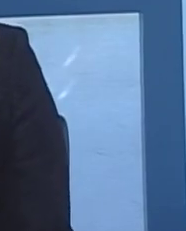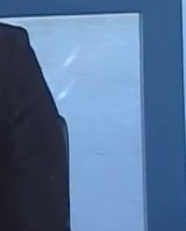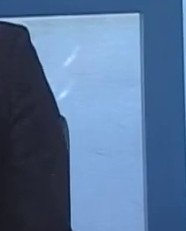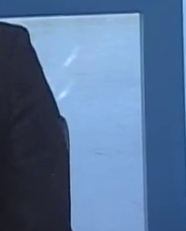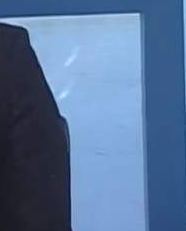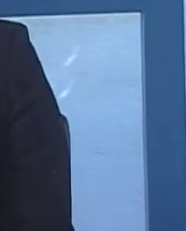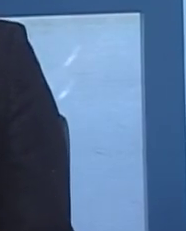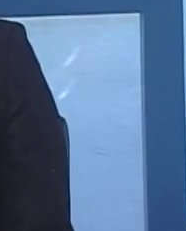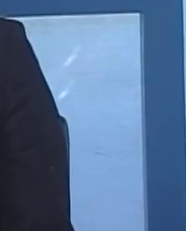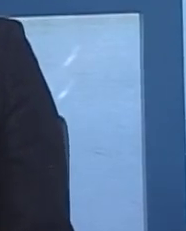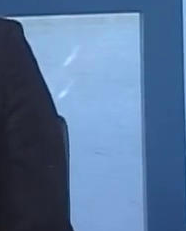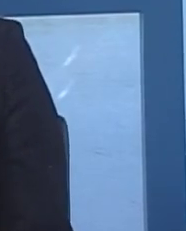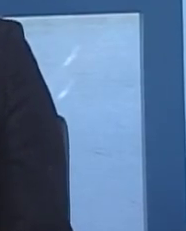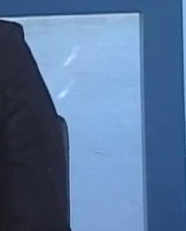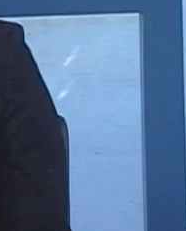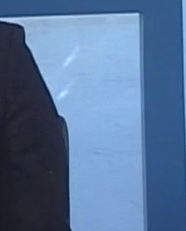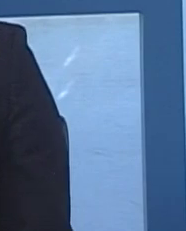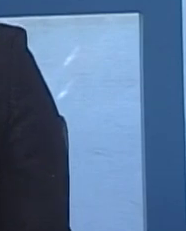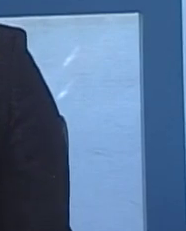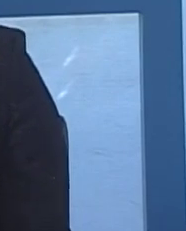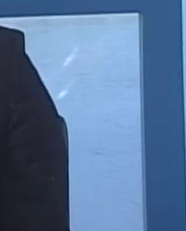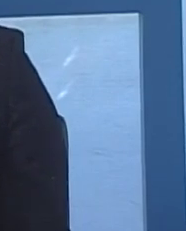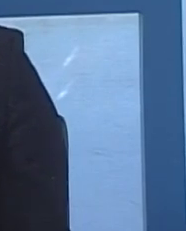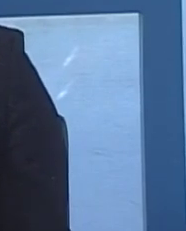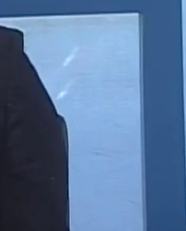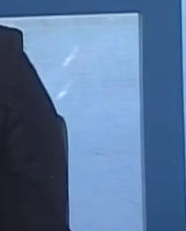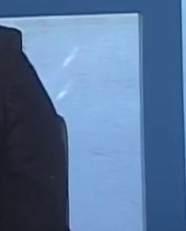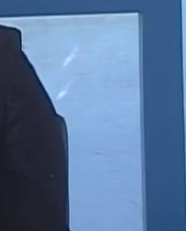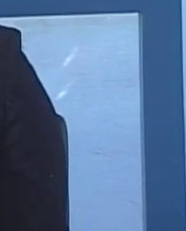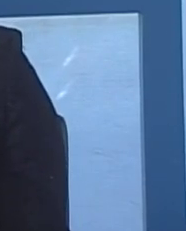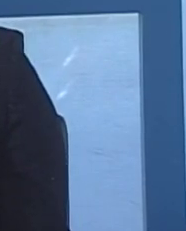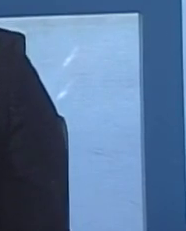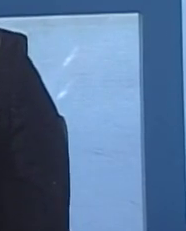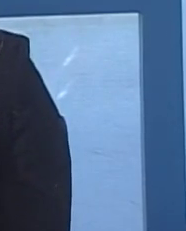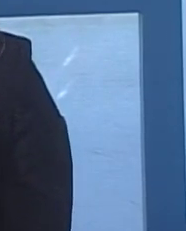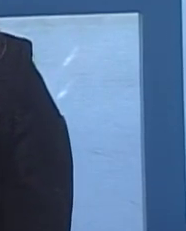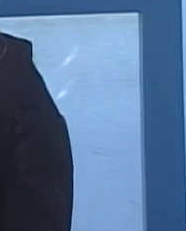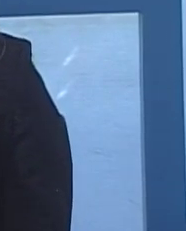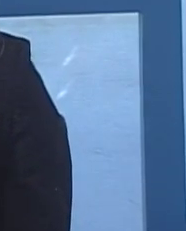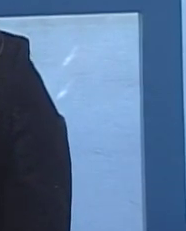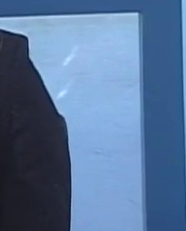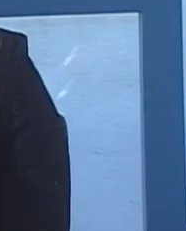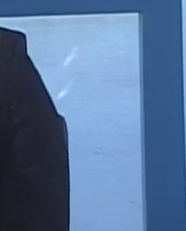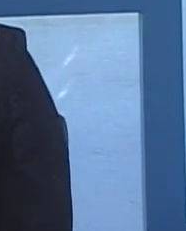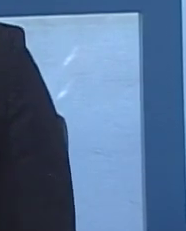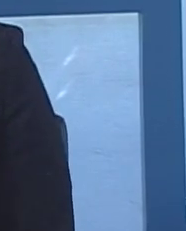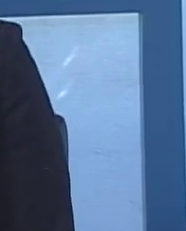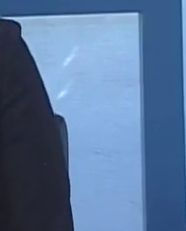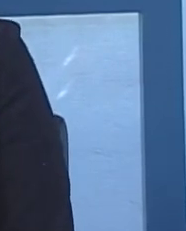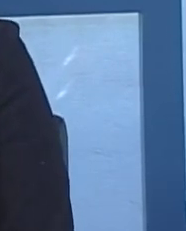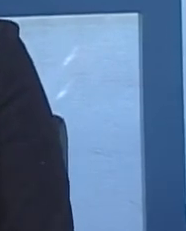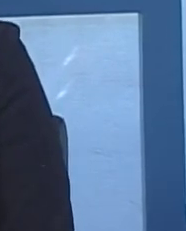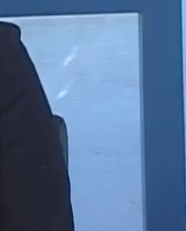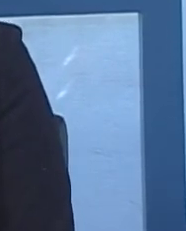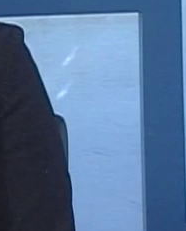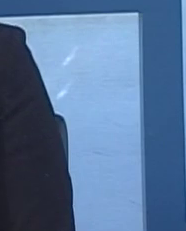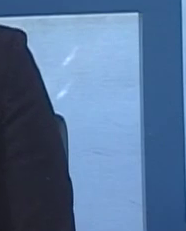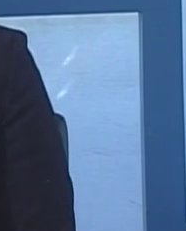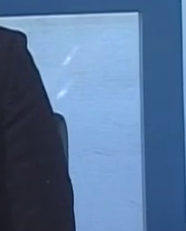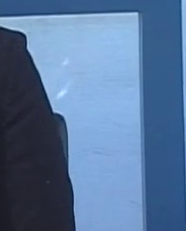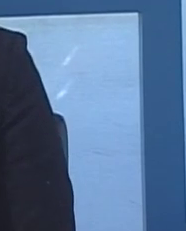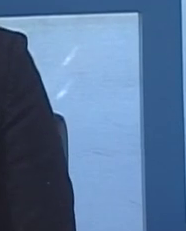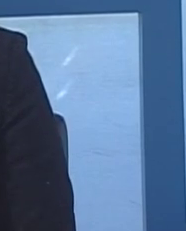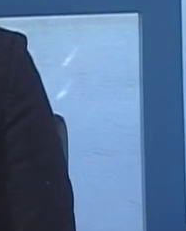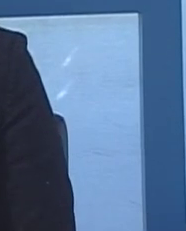de Proteção Social Básica da Secretaria Nacional de Assistência Social, a Aide Cansado Almeida, e a coordenadora geral